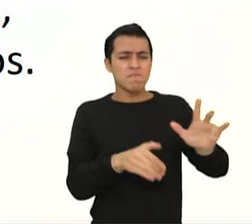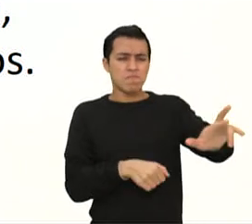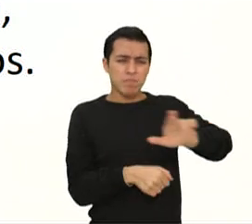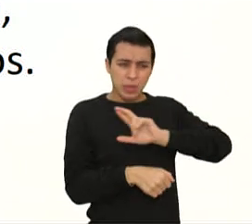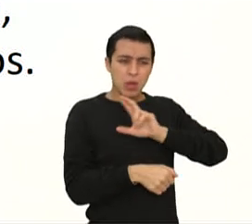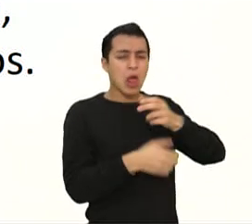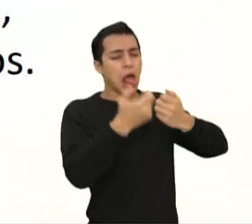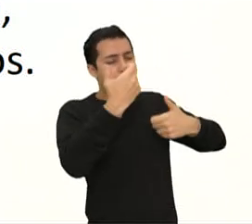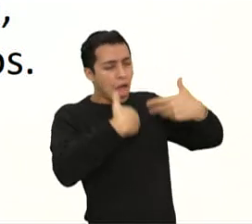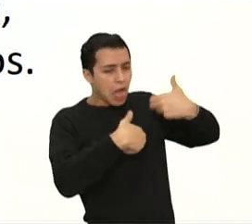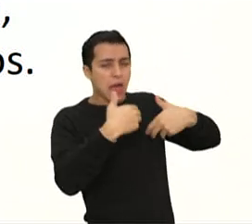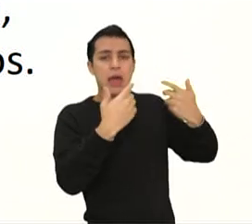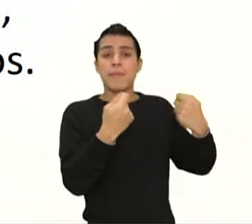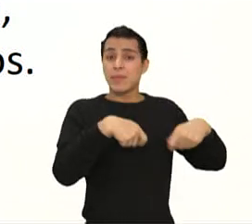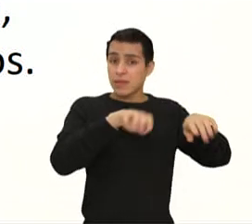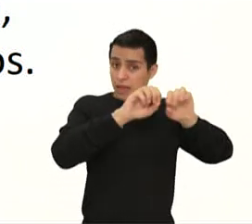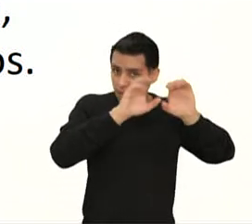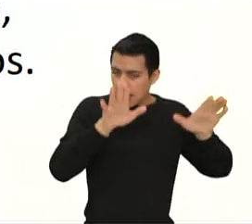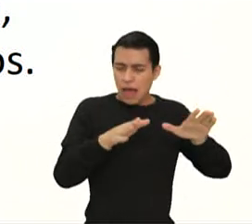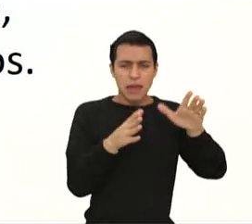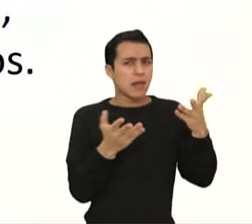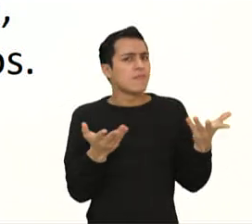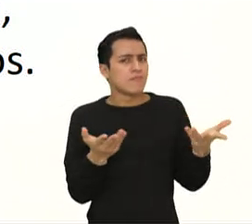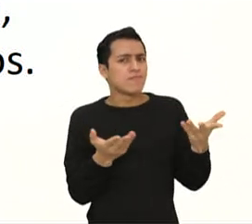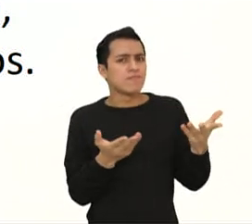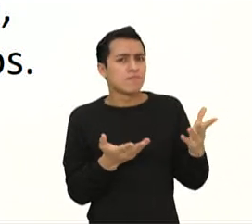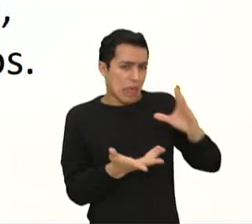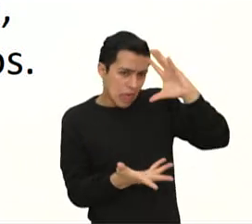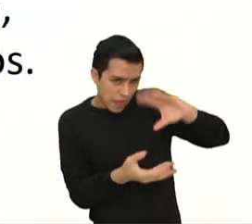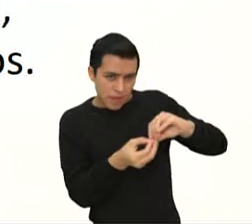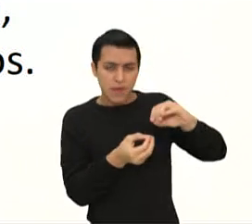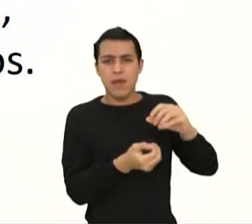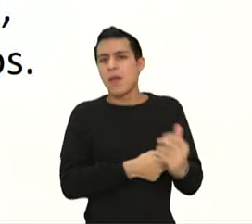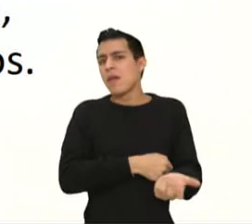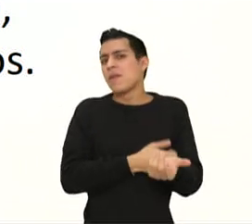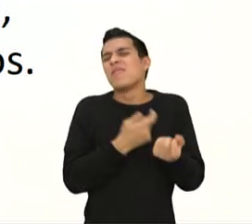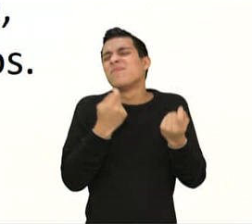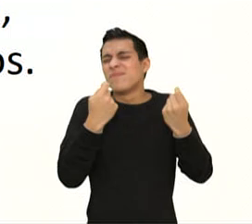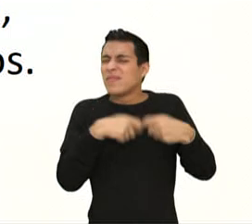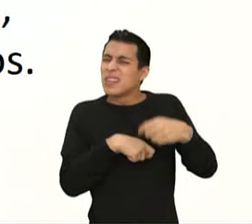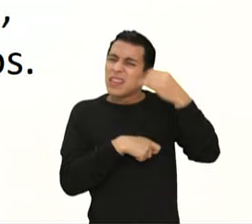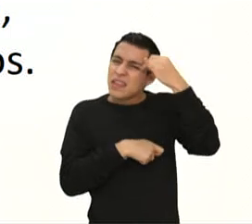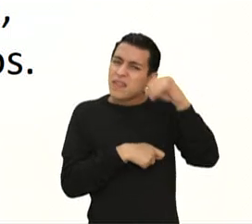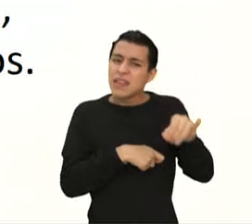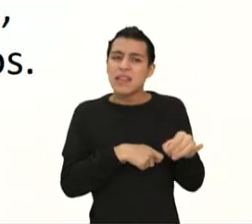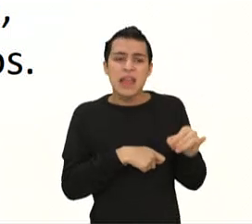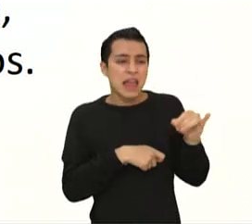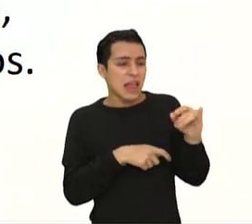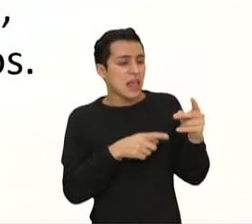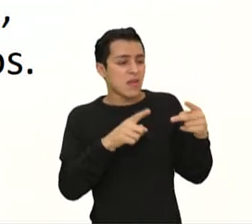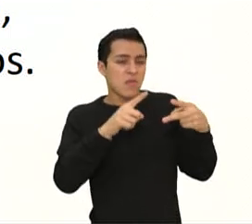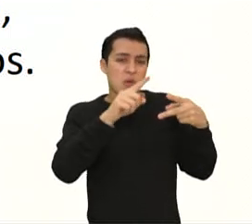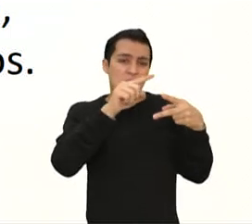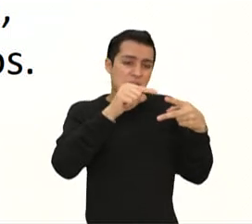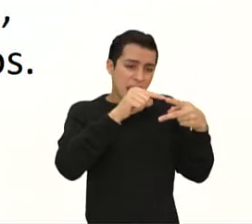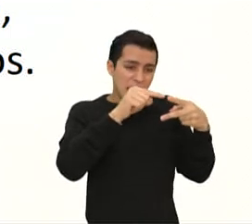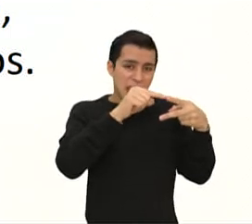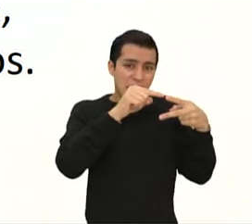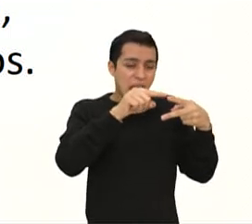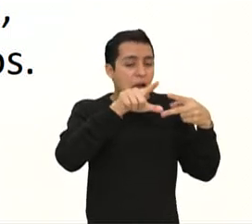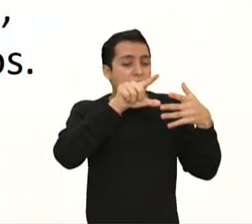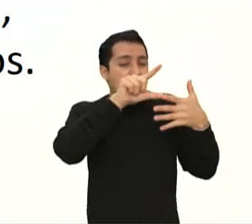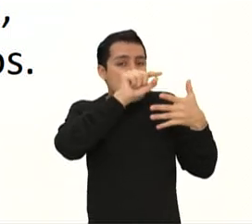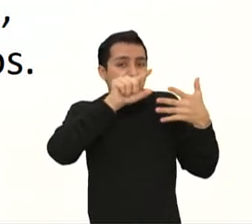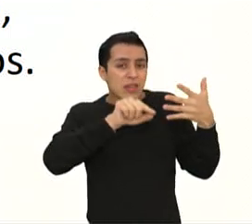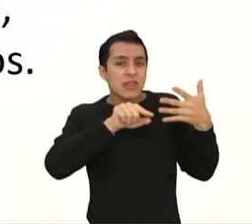ser claras e diretas. Deve-se evitar que a alternativa influencie a resposta da próxima